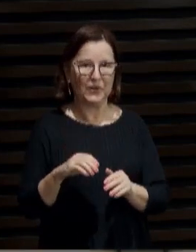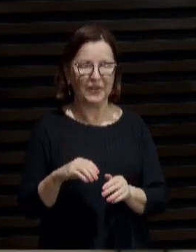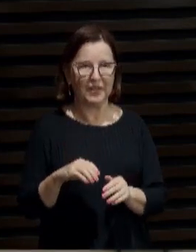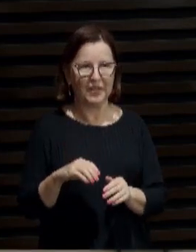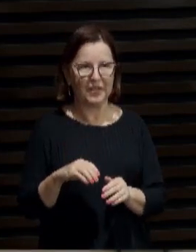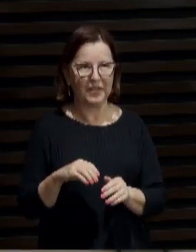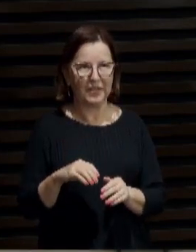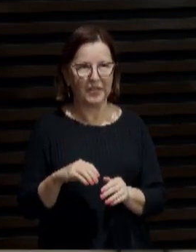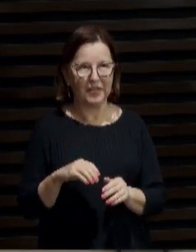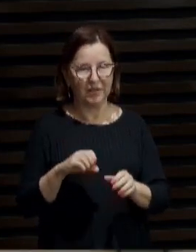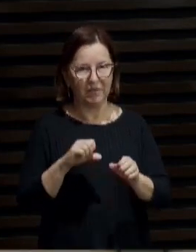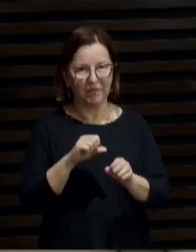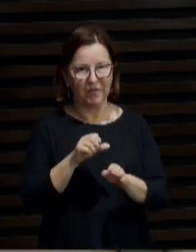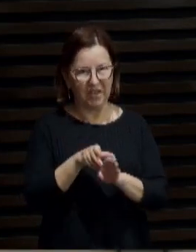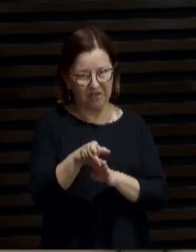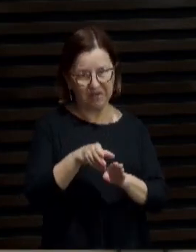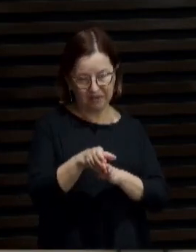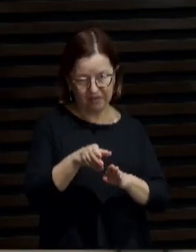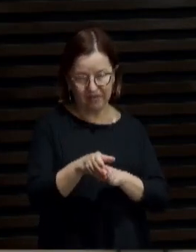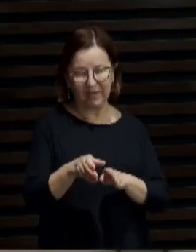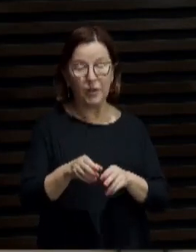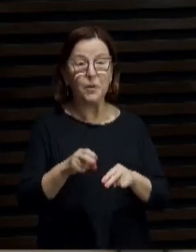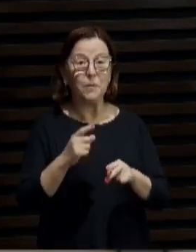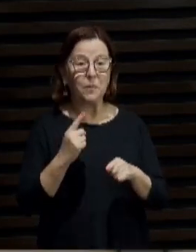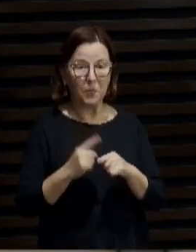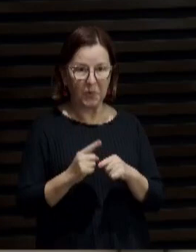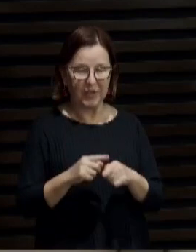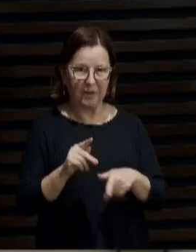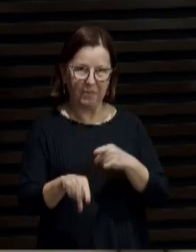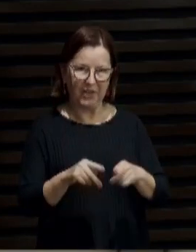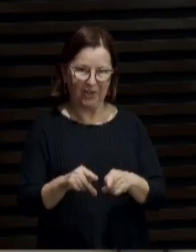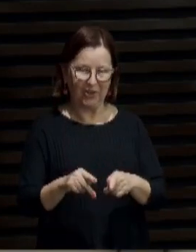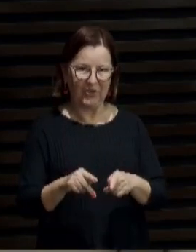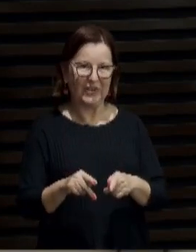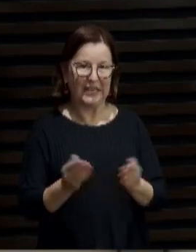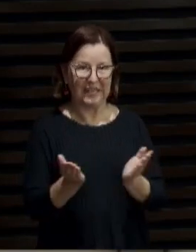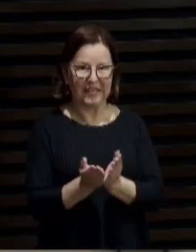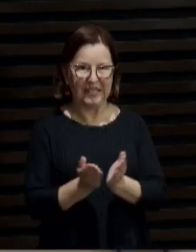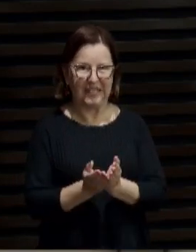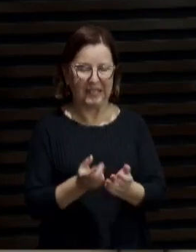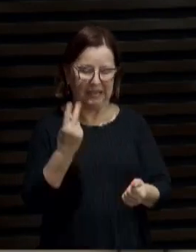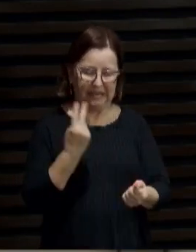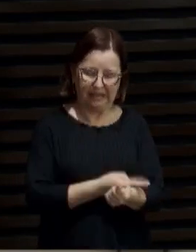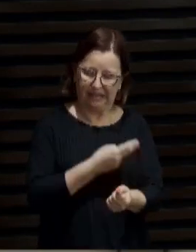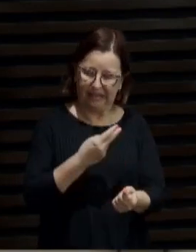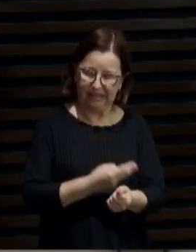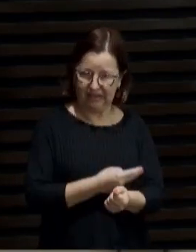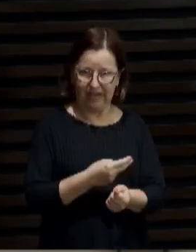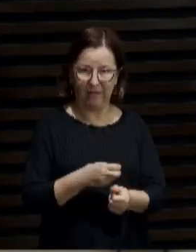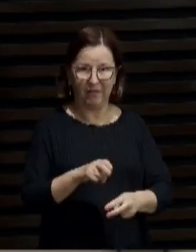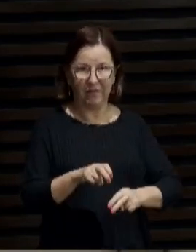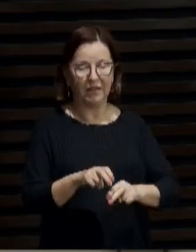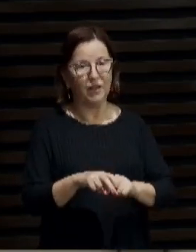com implicações práticas, morais e culticas. Erros doutrinários produzem práticas